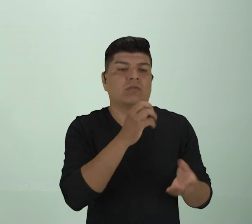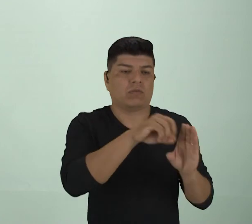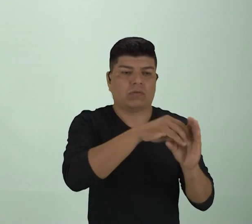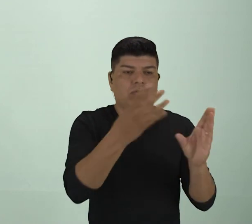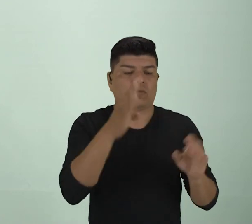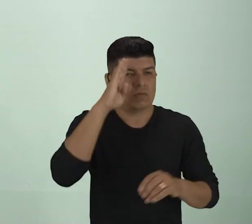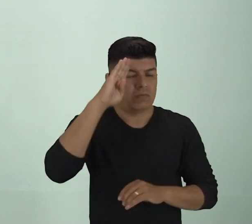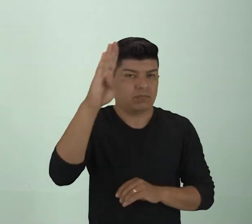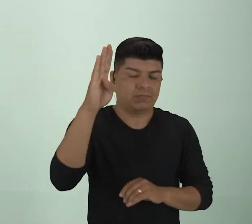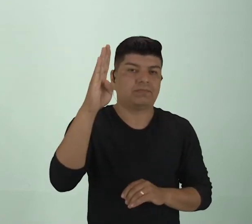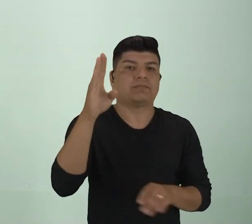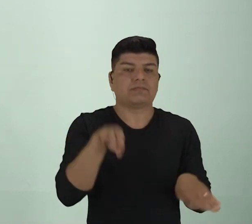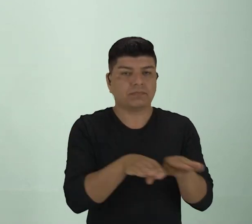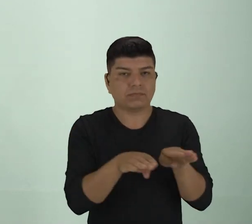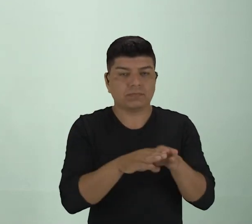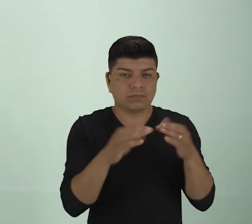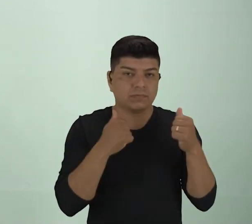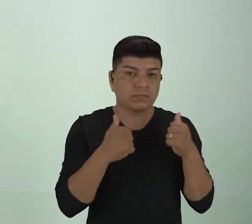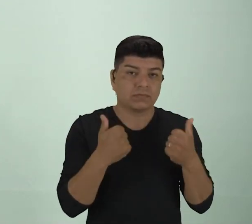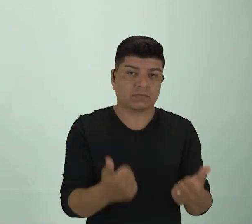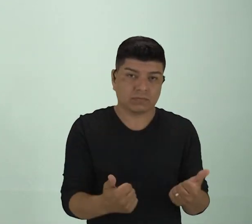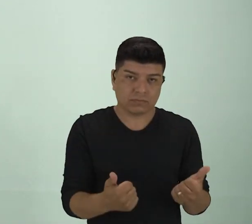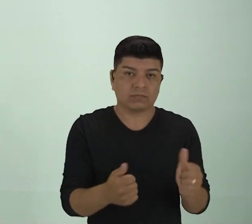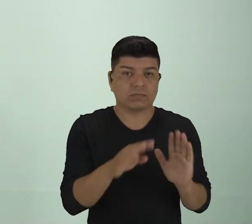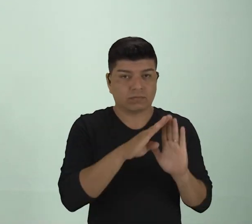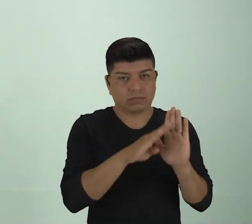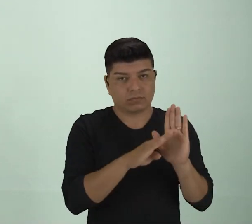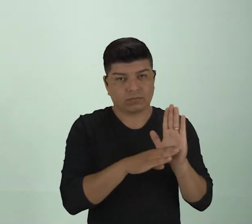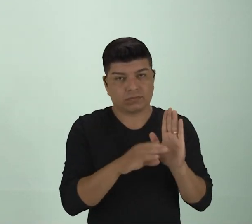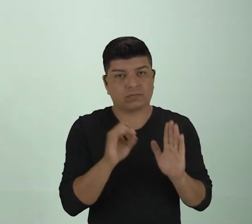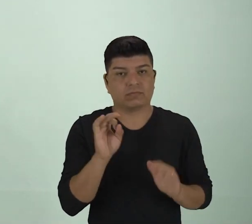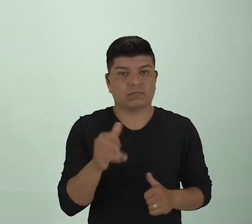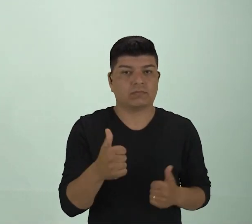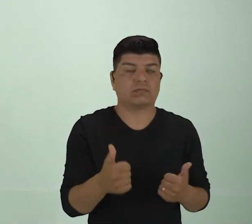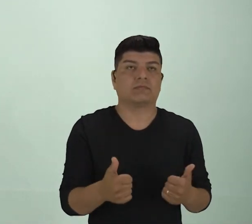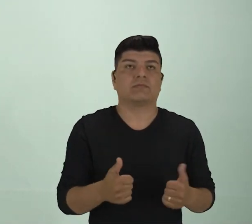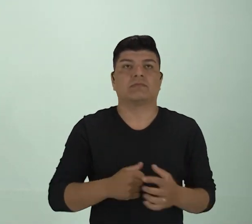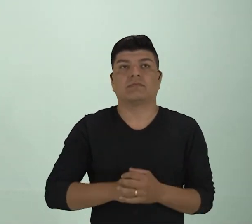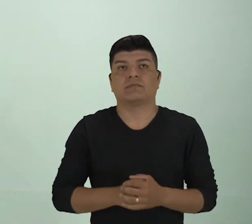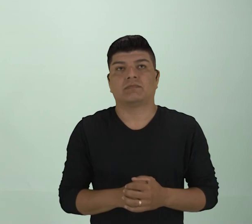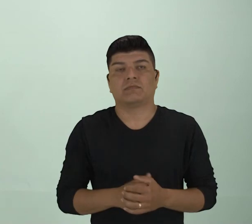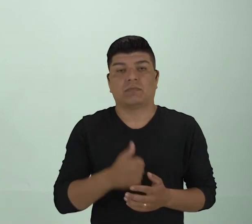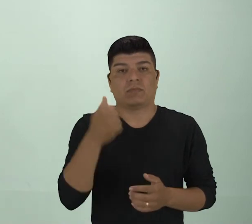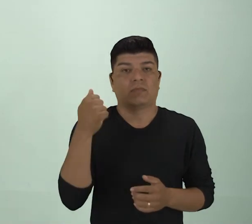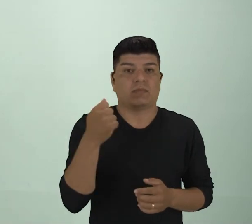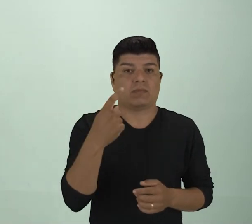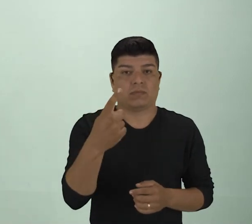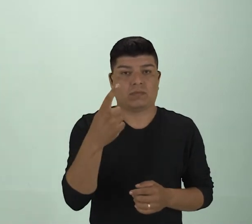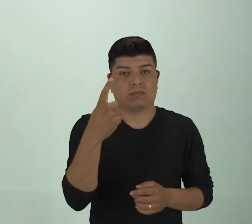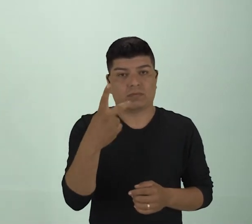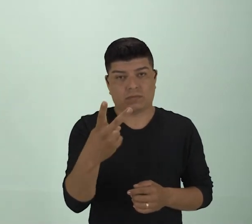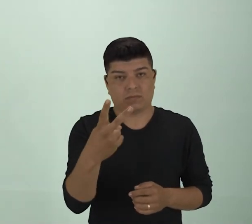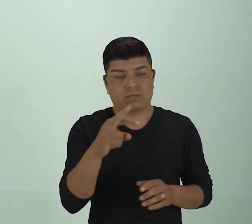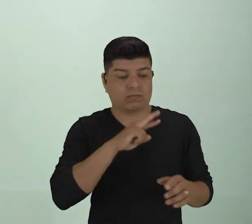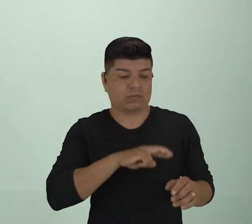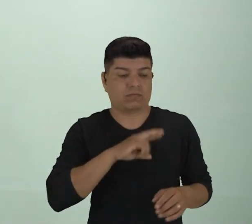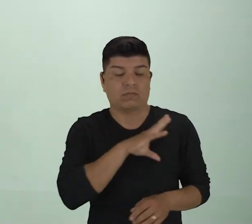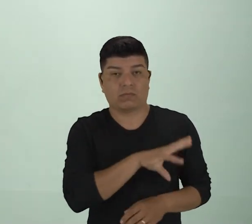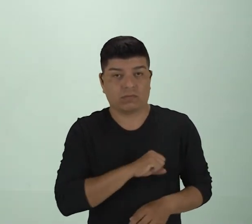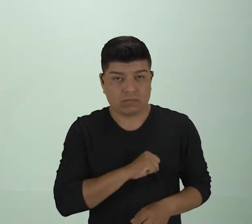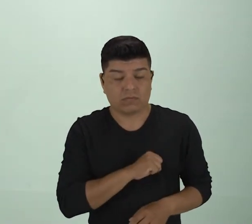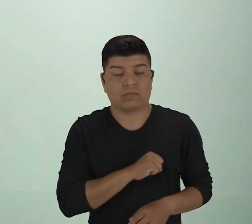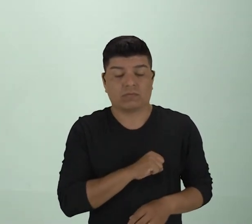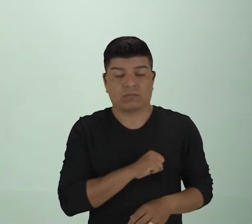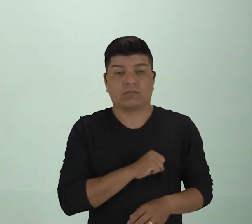características principais, tá bom? Marcantes de cada fase. Então, primeira e segunda fase do romantismo,